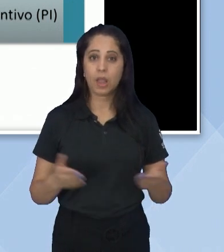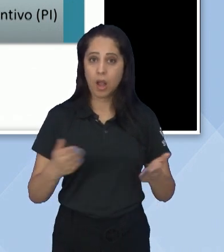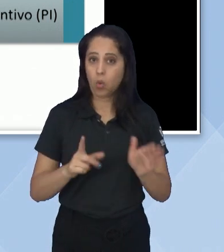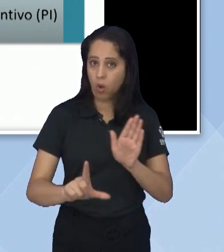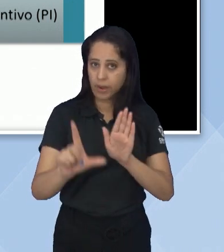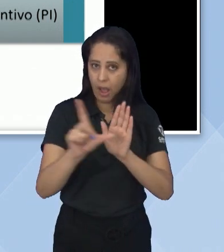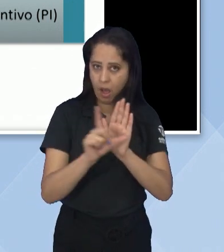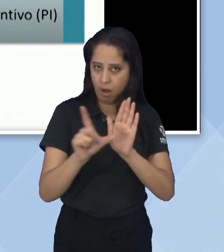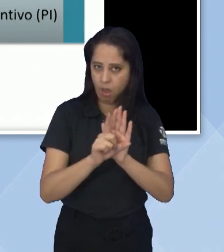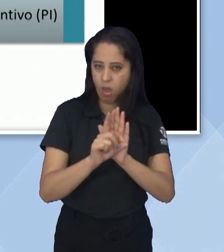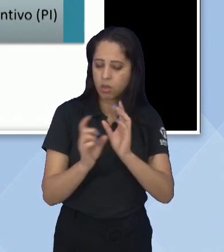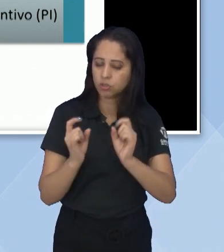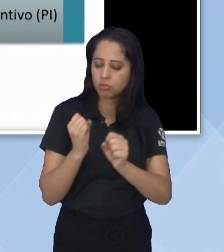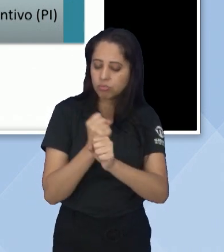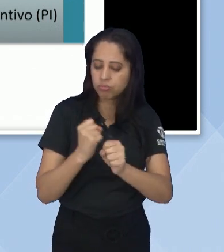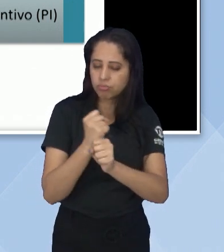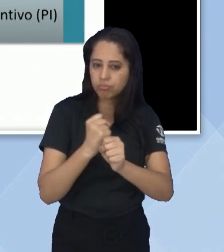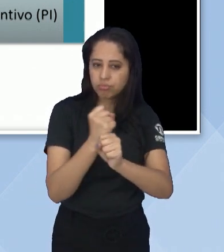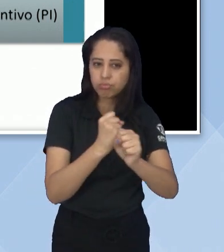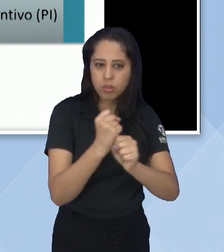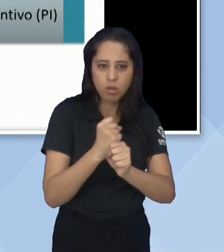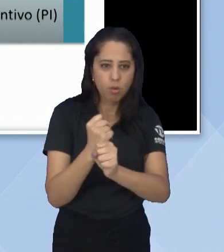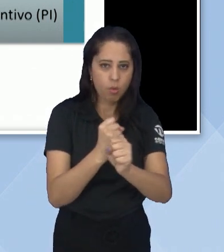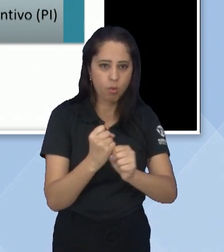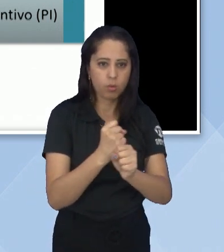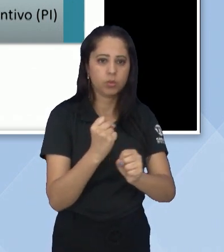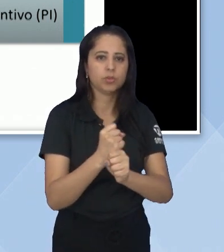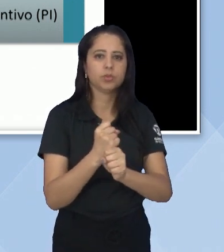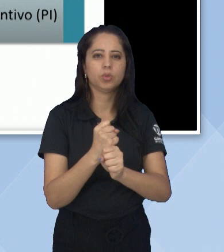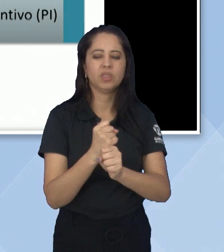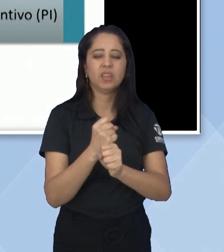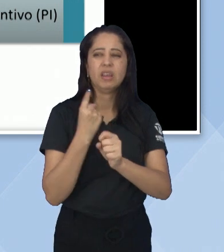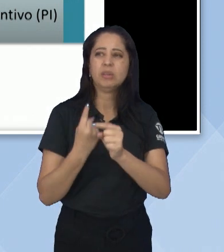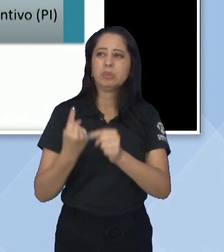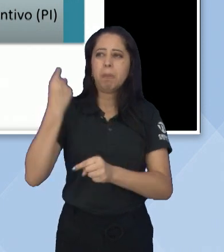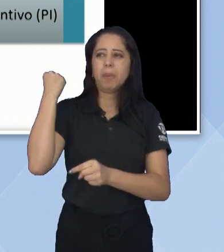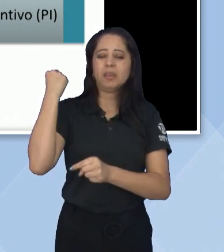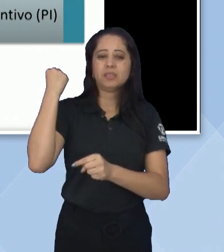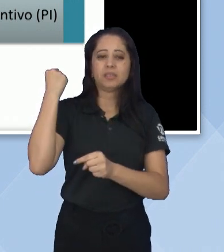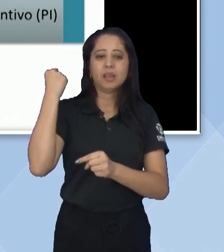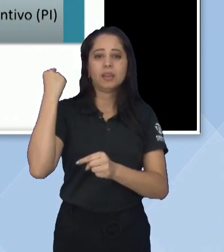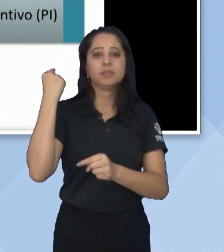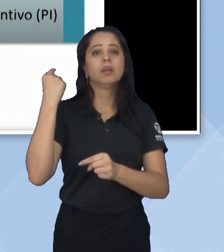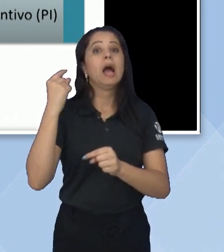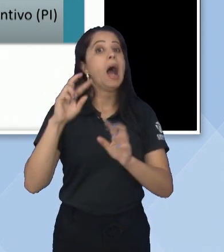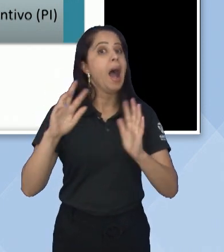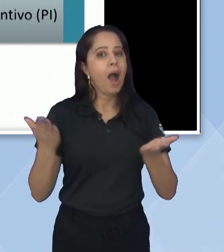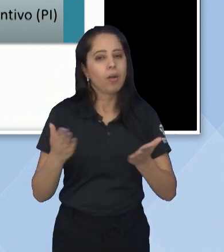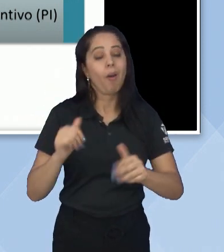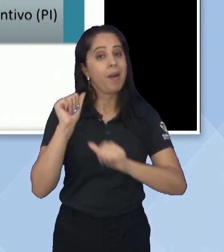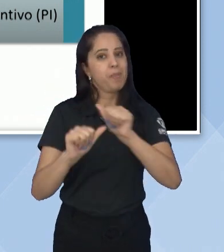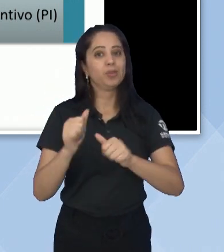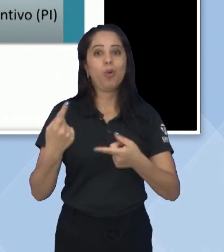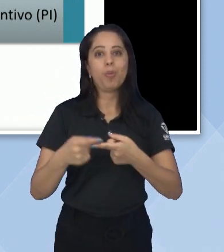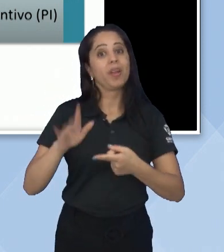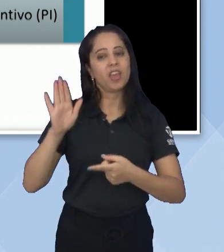significativamente as estratégias que Inicialmente nós tínhamos colocado no plano diretor de novo vivência experiência